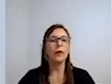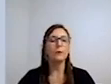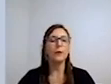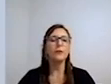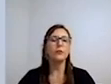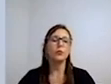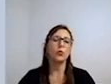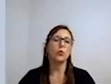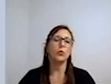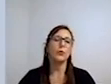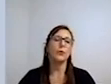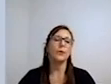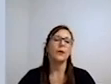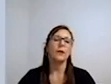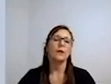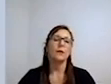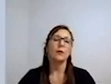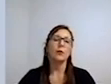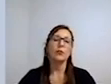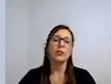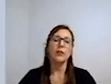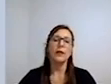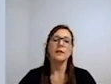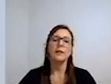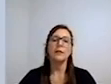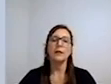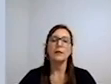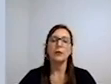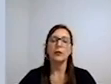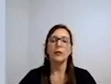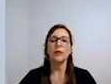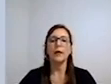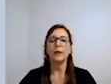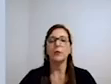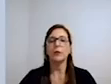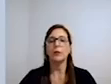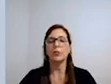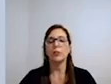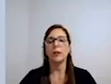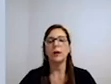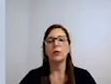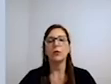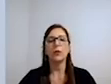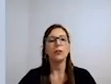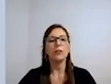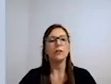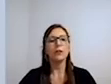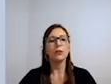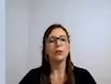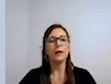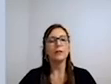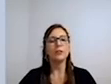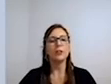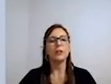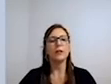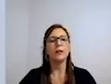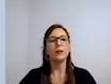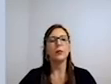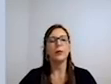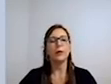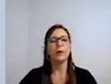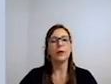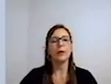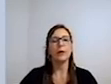qualquer parte do corpo. Então, incontinência, retenção urinária ou intestinal, dificuldade de equilíbrio